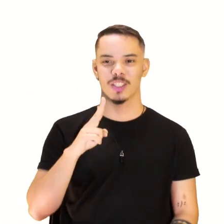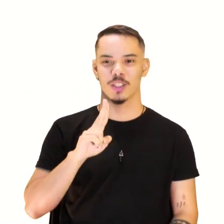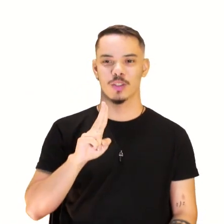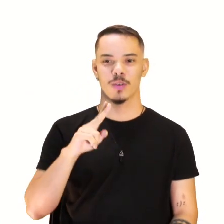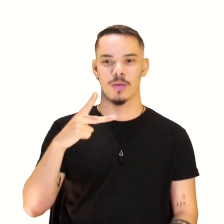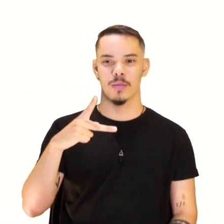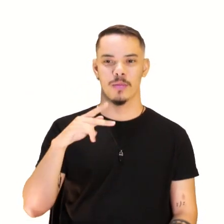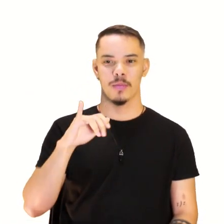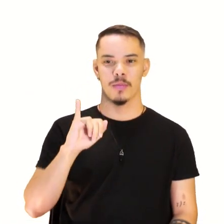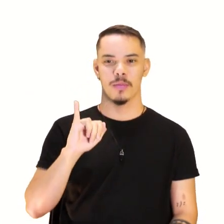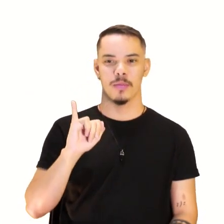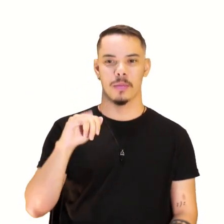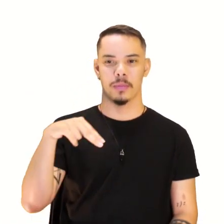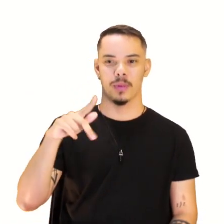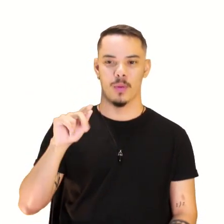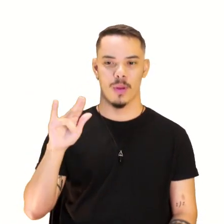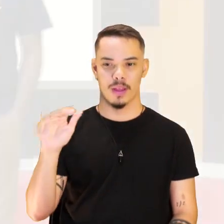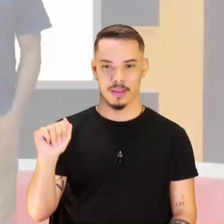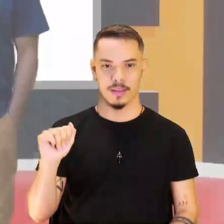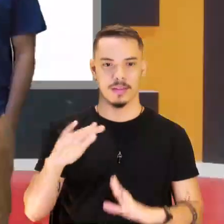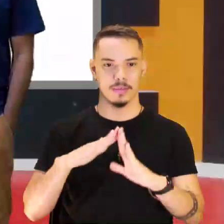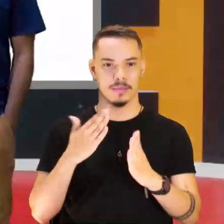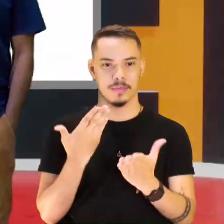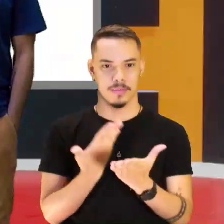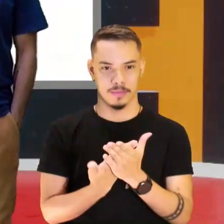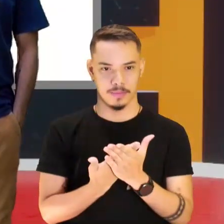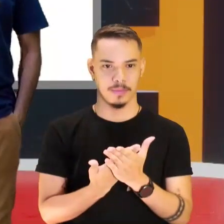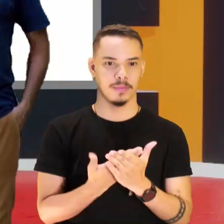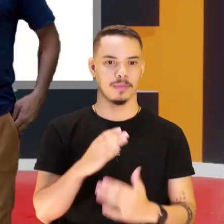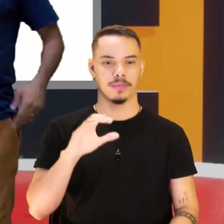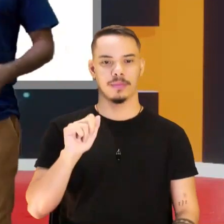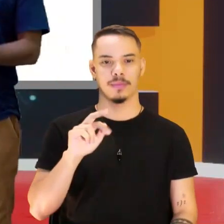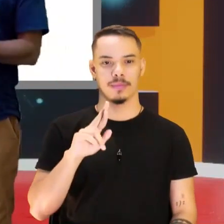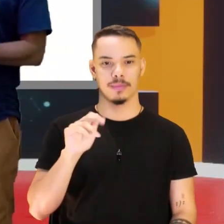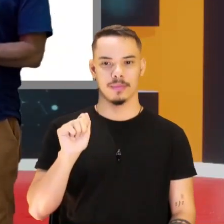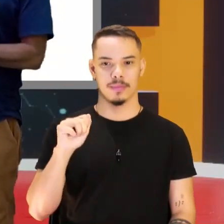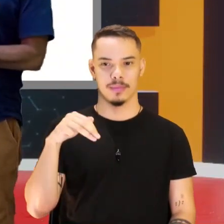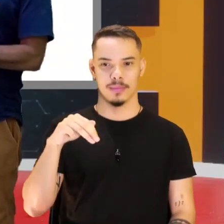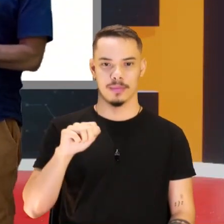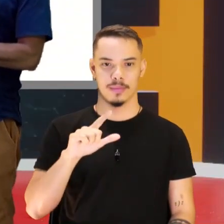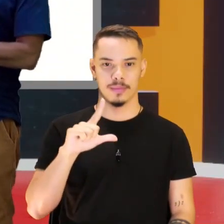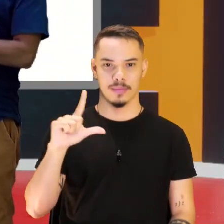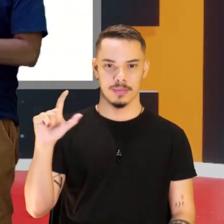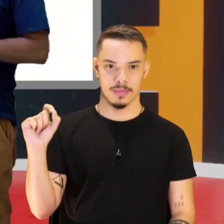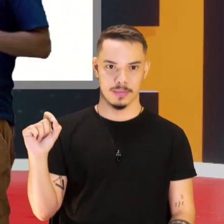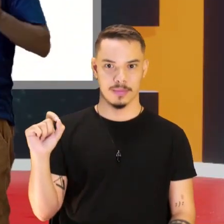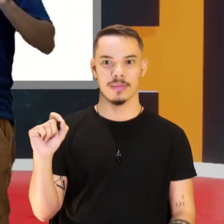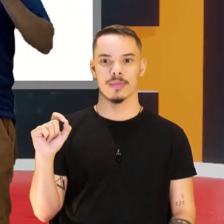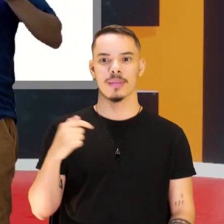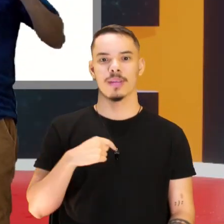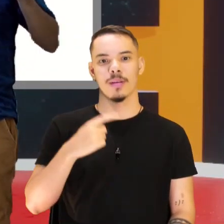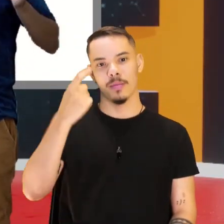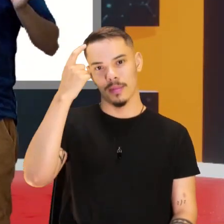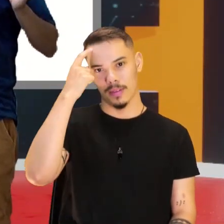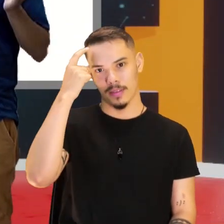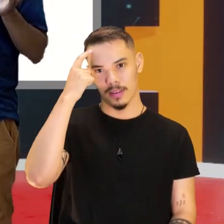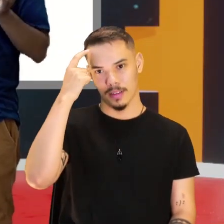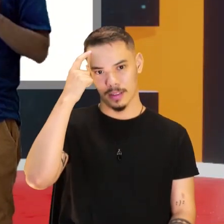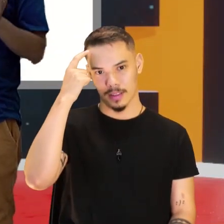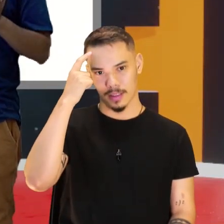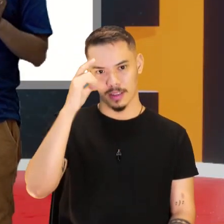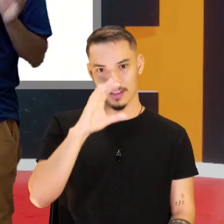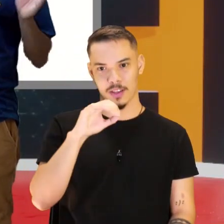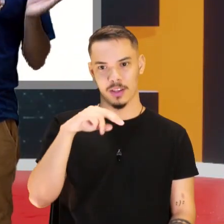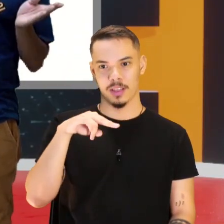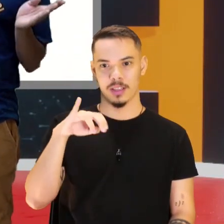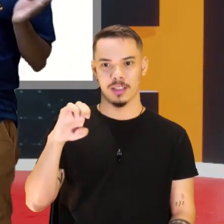no Cone Sul. Escola Moacir Caramelo, a nossa docinha do estado de Rondônia. Eu pensei em falar Cone Sul, mas eu estava na